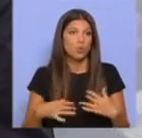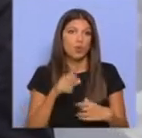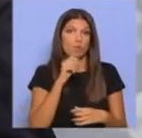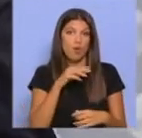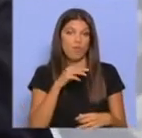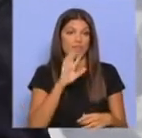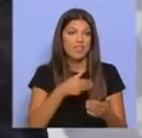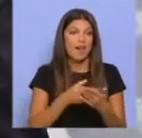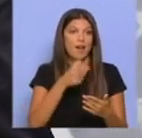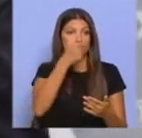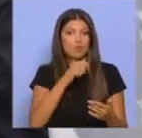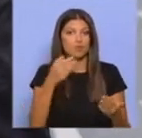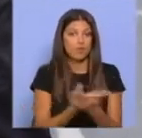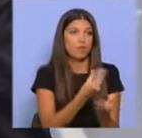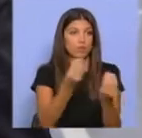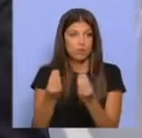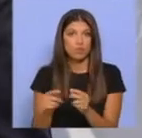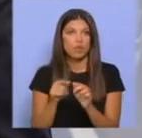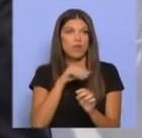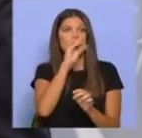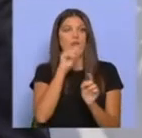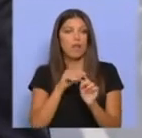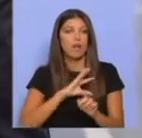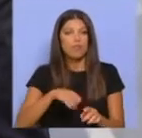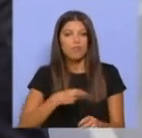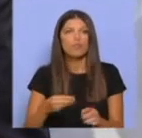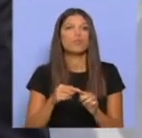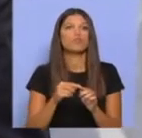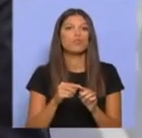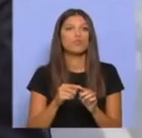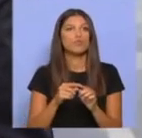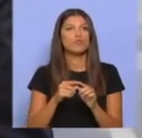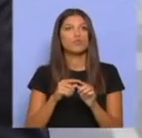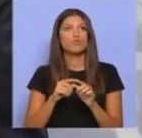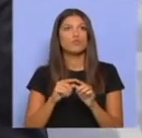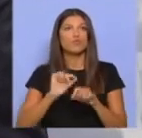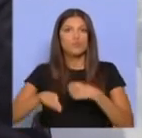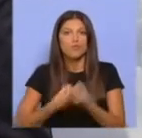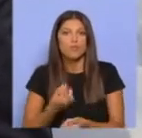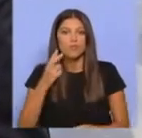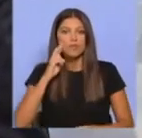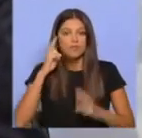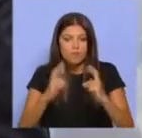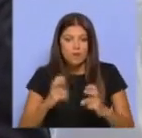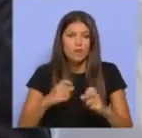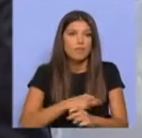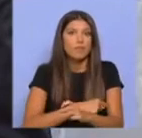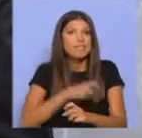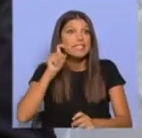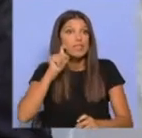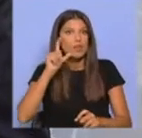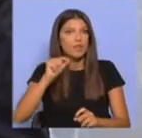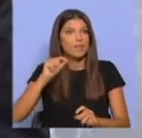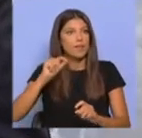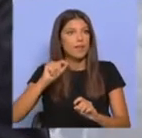isso percebemos que em todo o mundo há um movimento enorme de busca de uma vacina que seja segura e eficaz. Mas é importante que essa vacina,